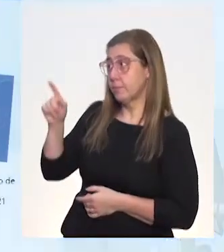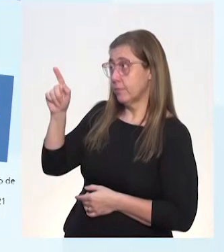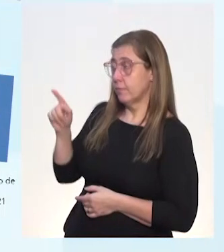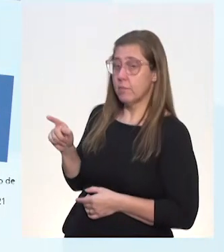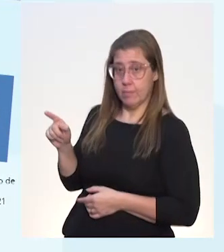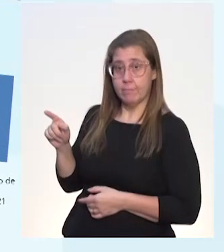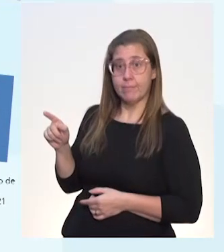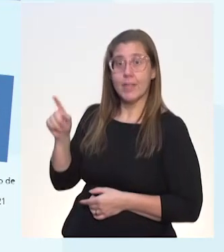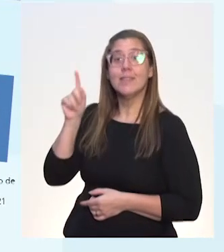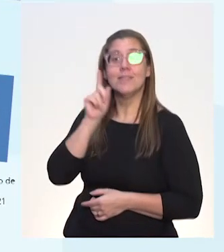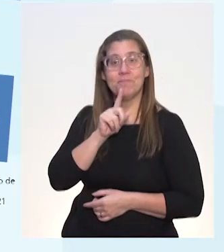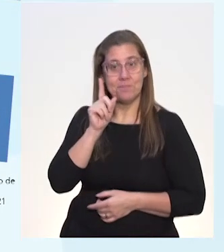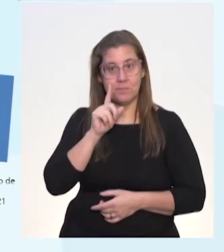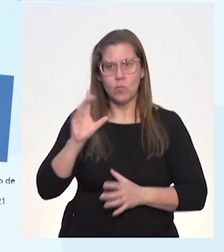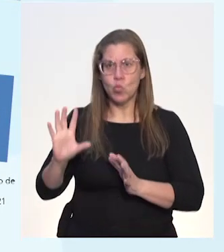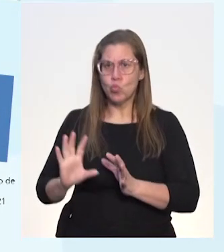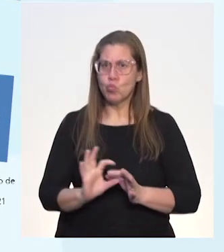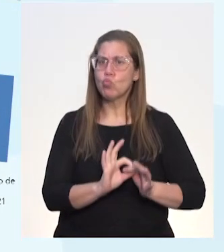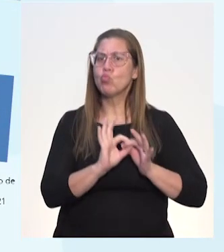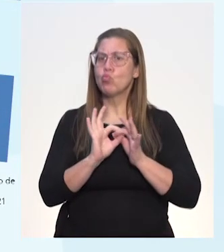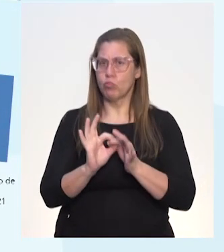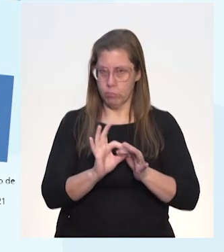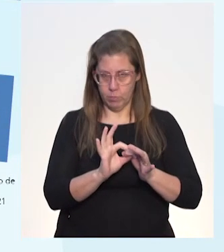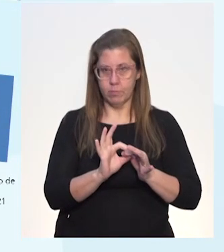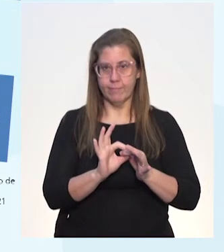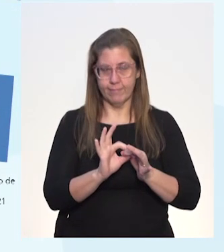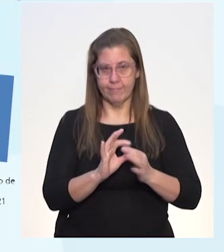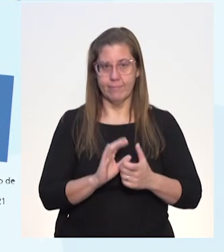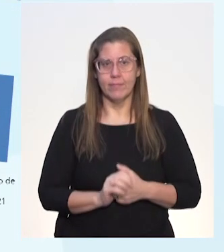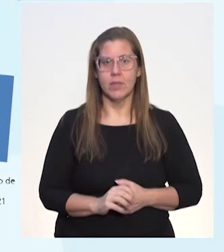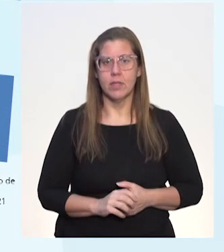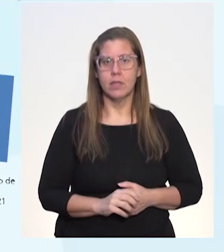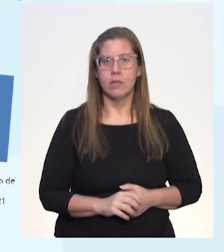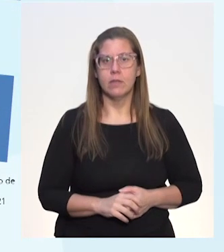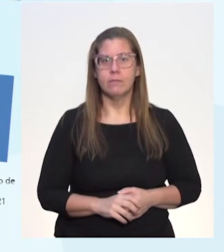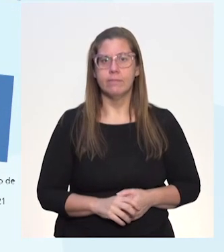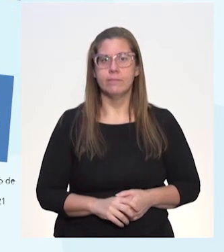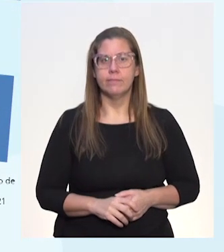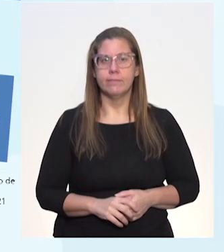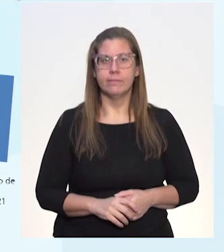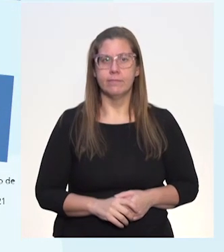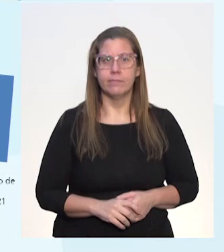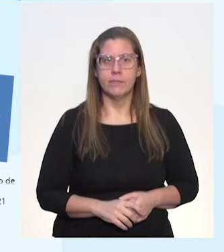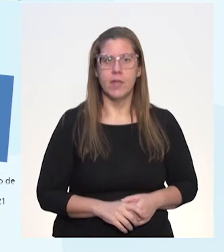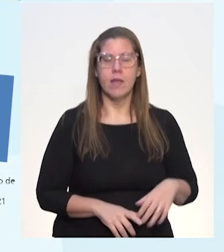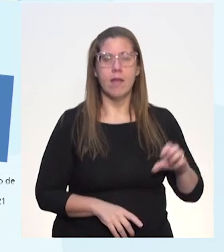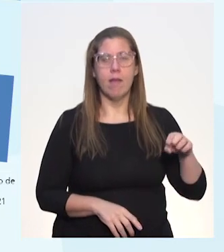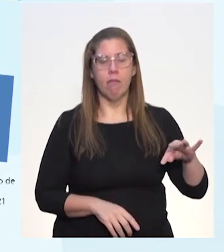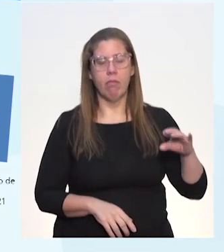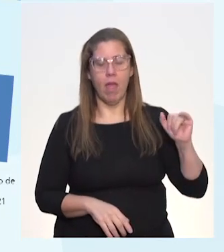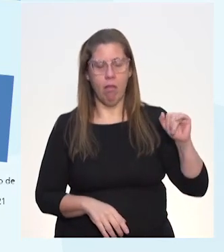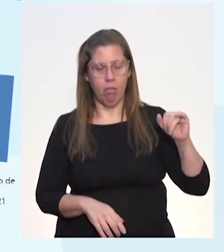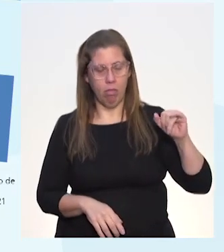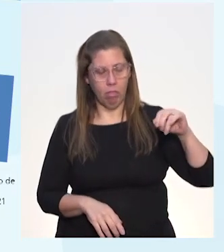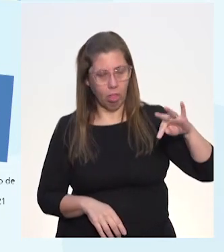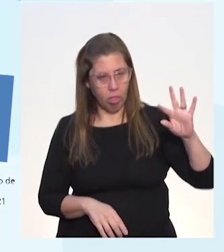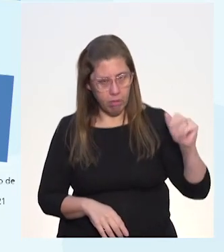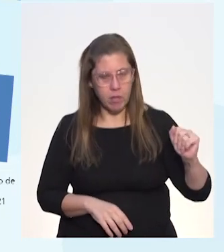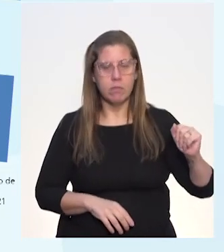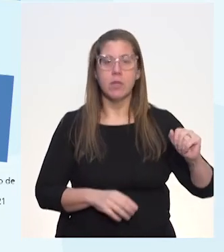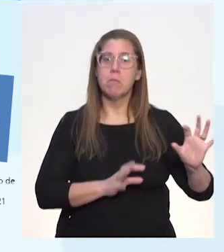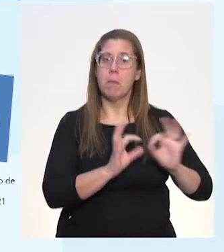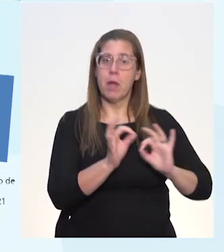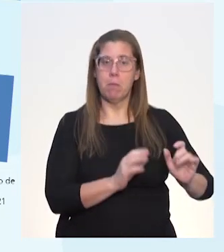Estados Unidos unem-se à Tríplice Entente, vamos lembrar, formada pela